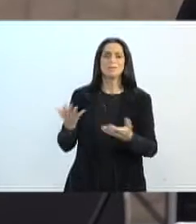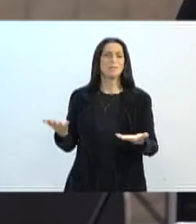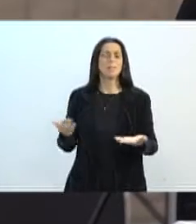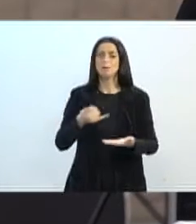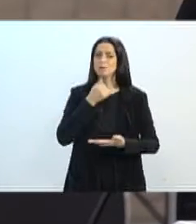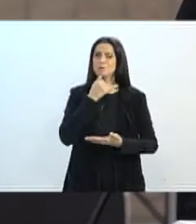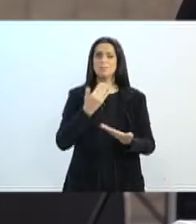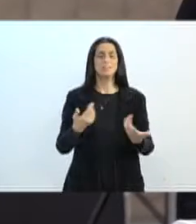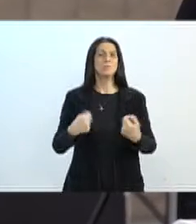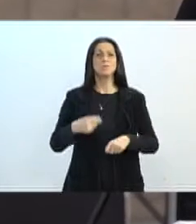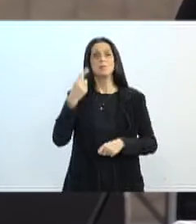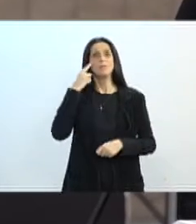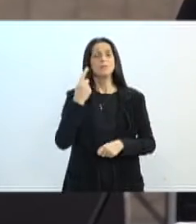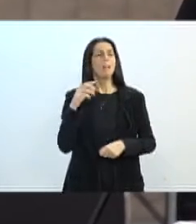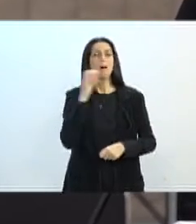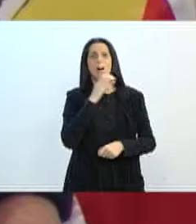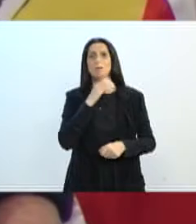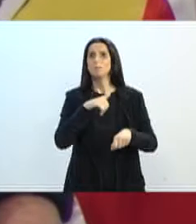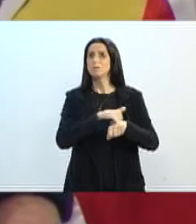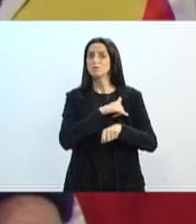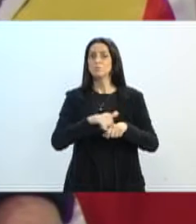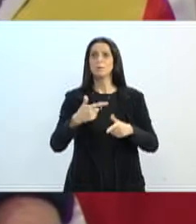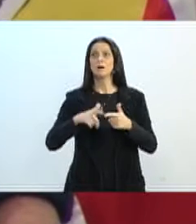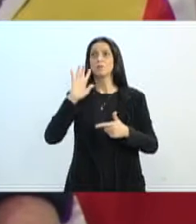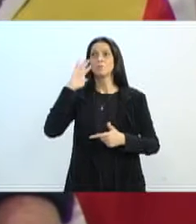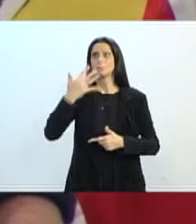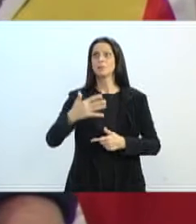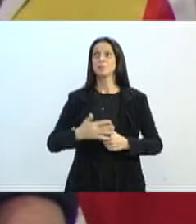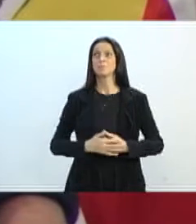encontre uma alternativa o mais rápido possível. Obrigado.